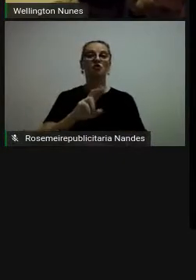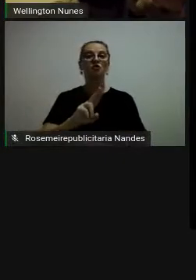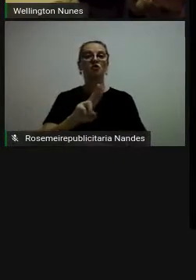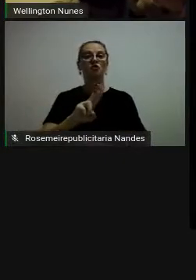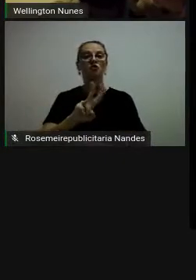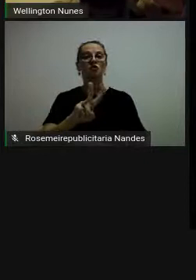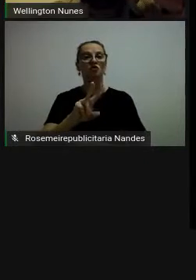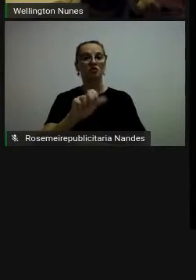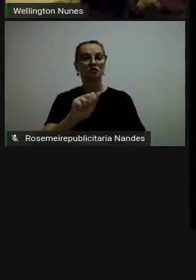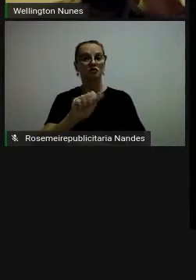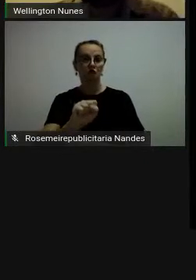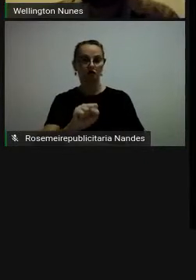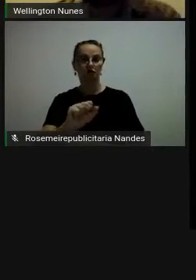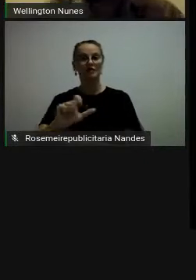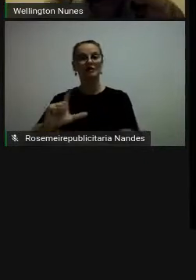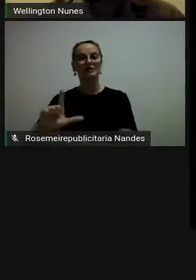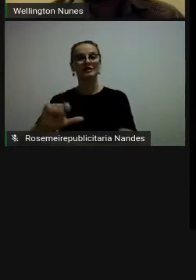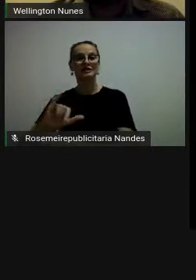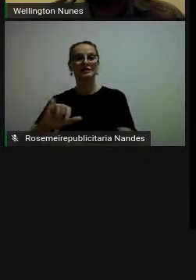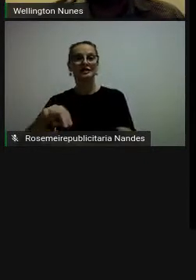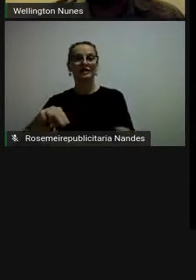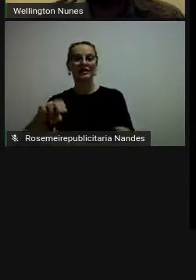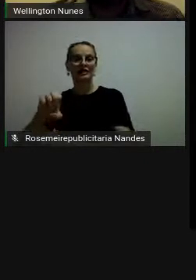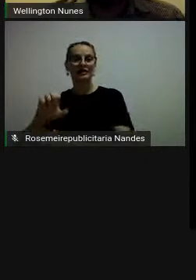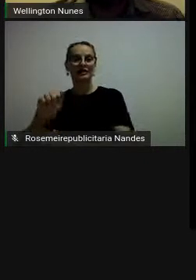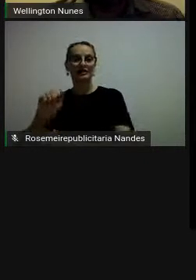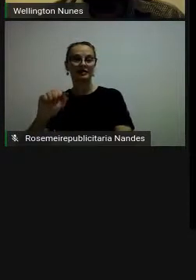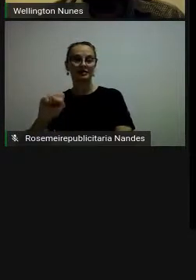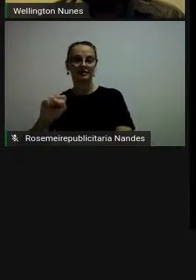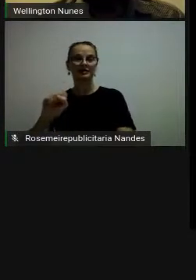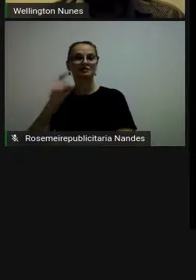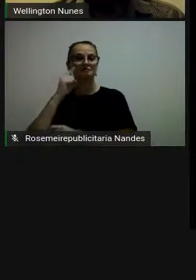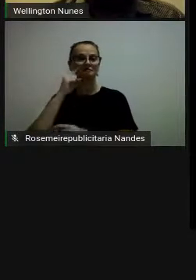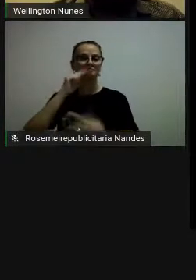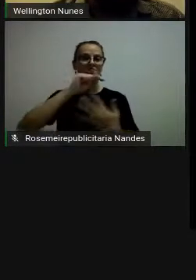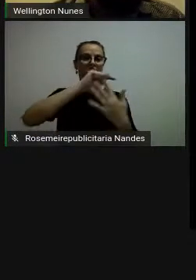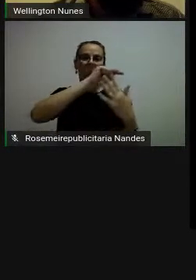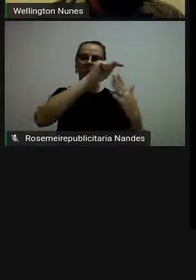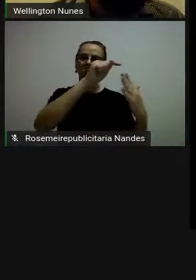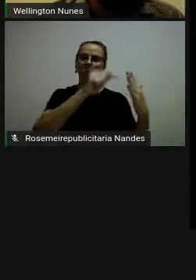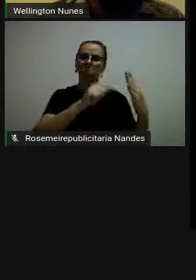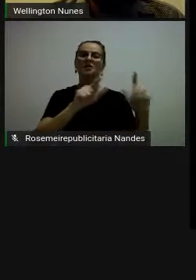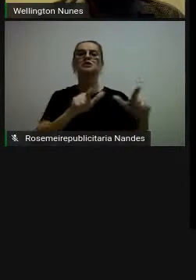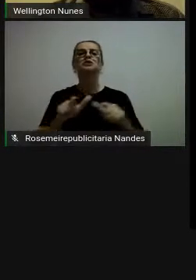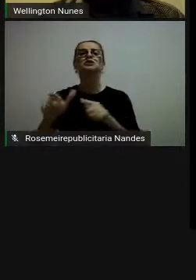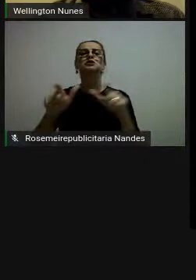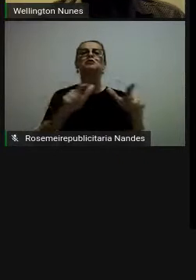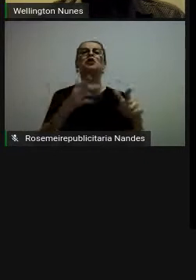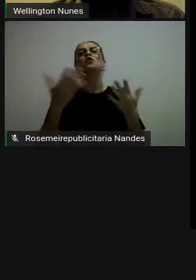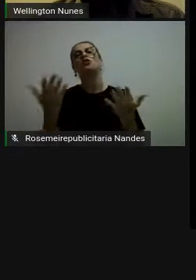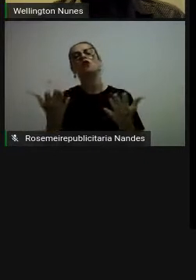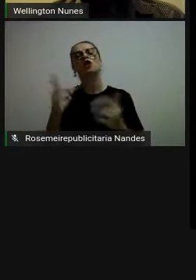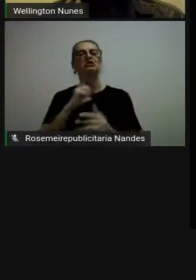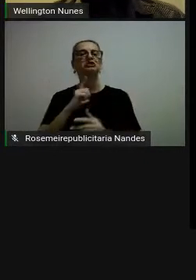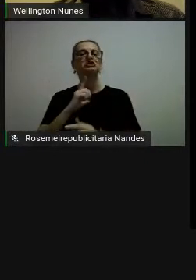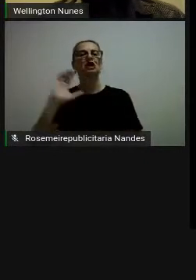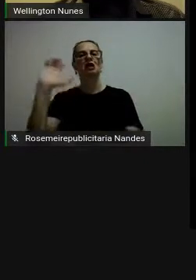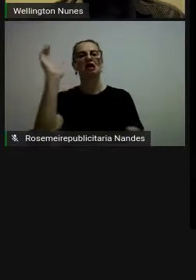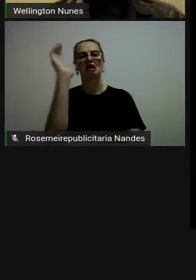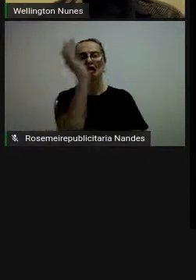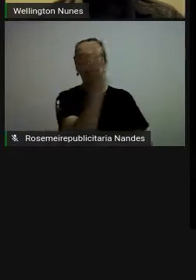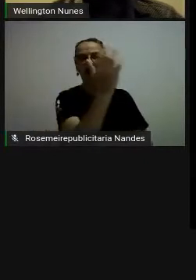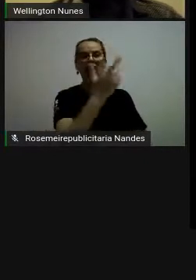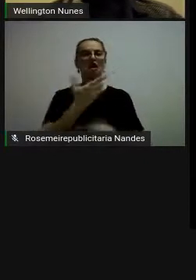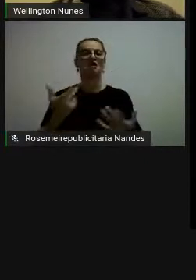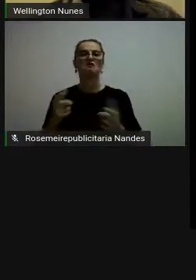possível, por exemplo, fazer um mapa de declividade de um loteamento. De forma que nós temos aí as áreas